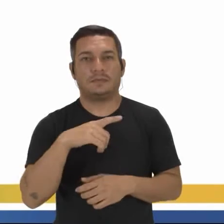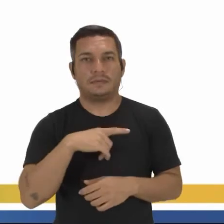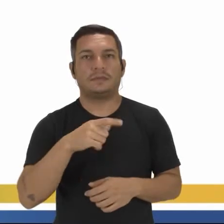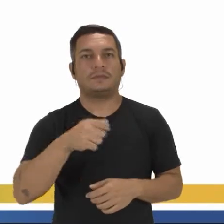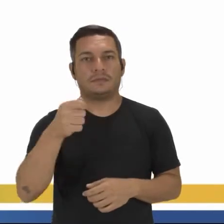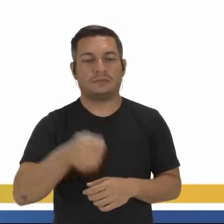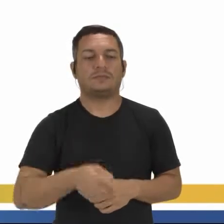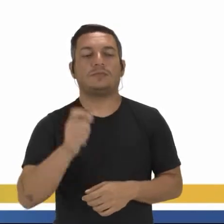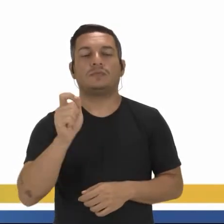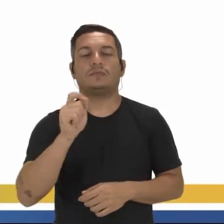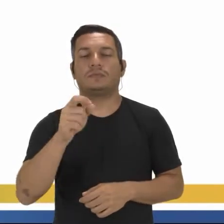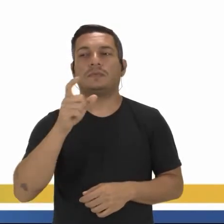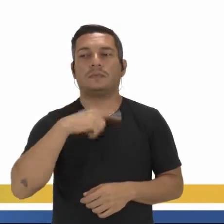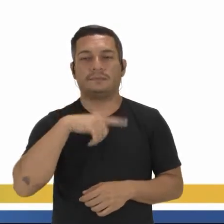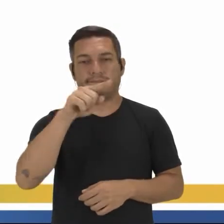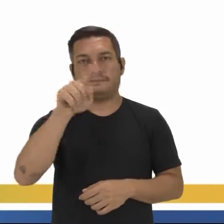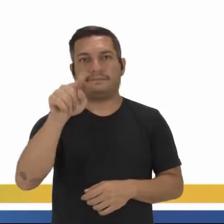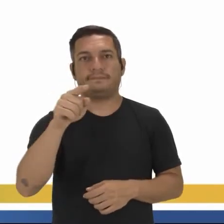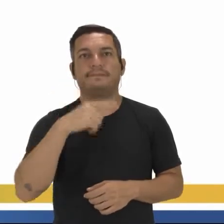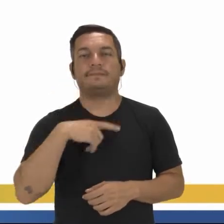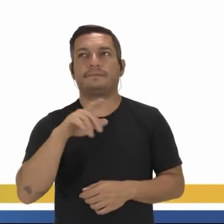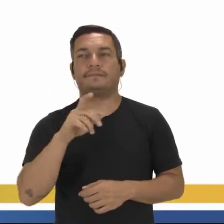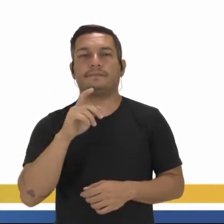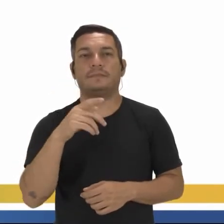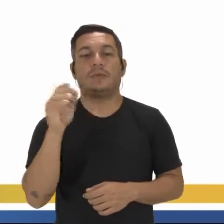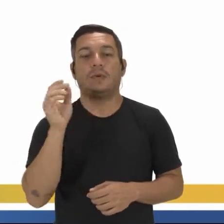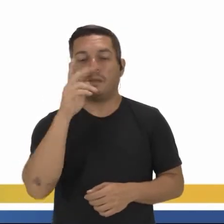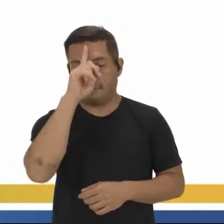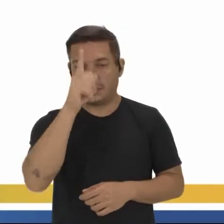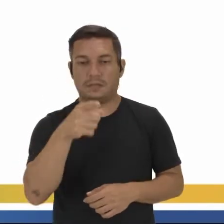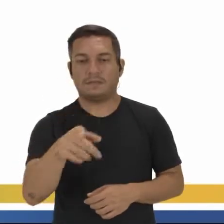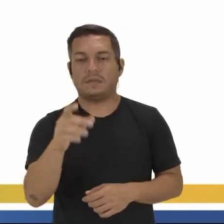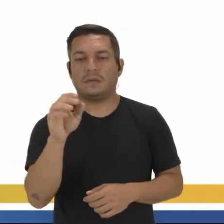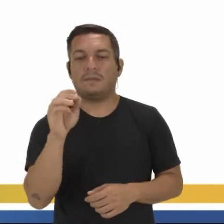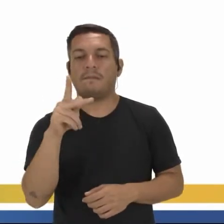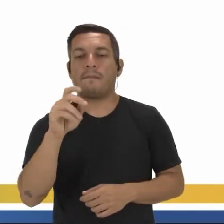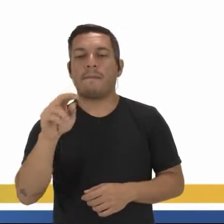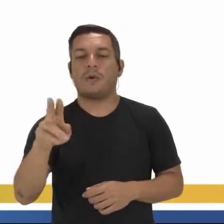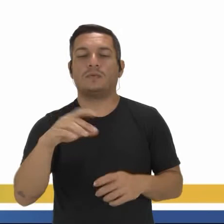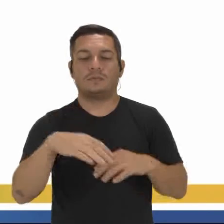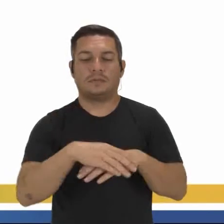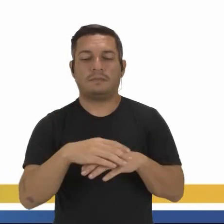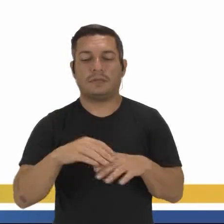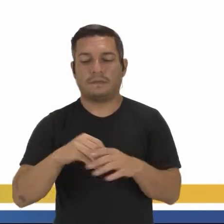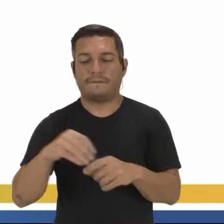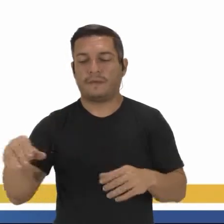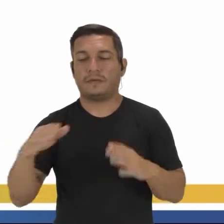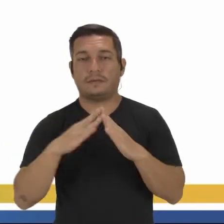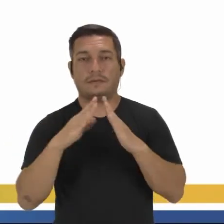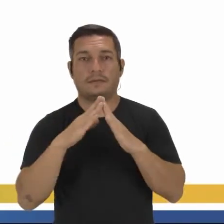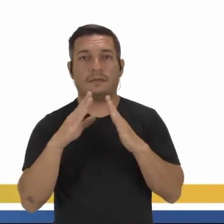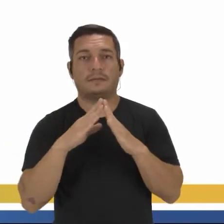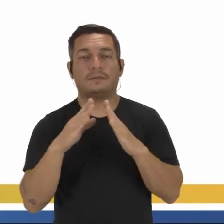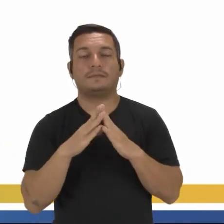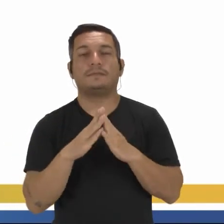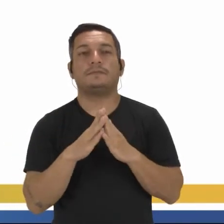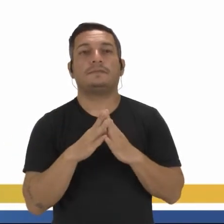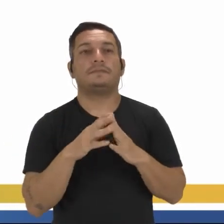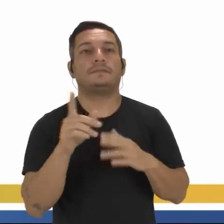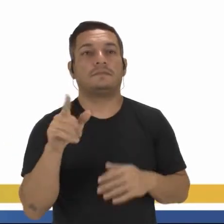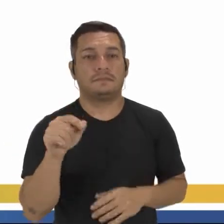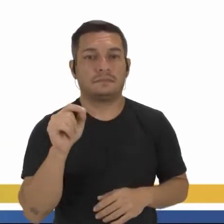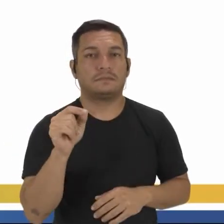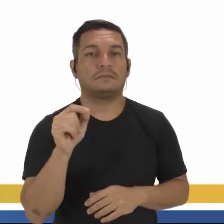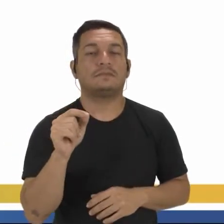tem obrigatoriamente o acento. Eu mandei você pôr esse sapato fora da casa. Então,